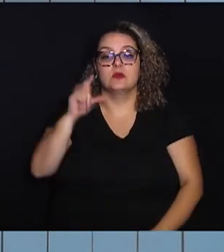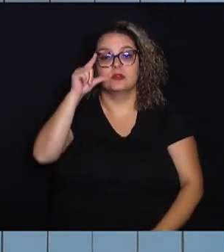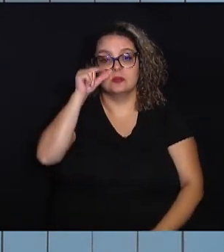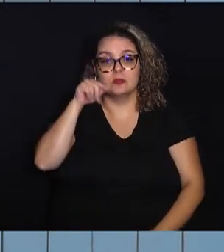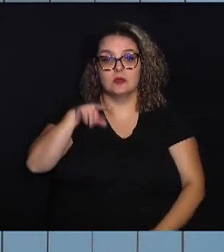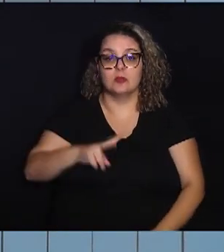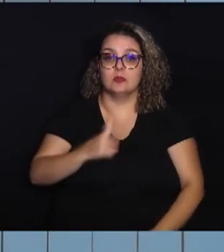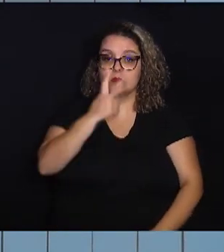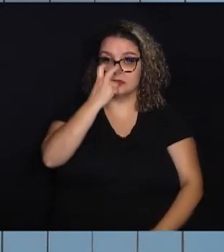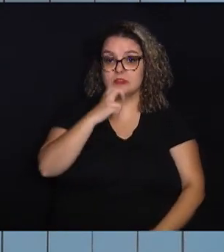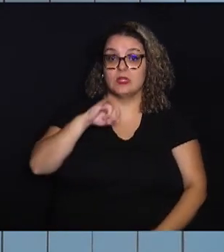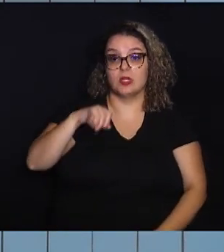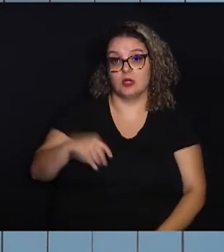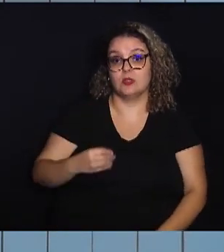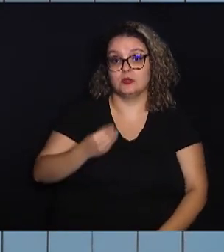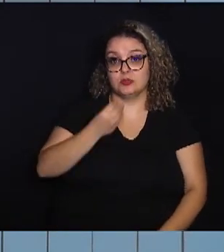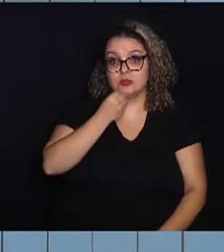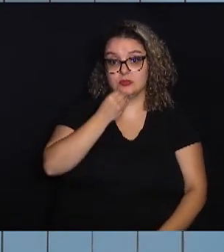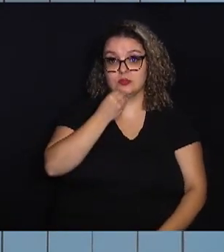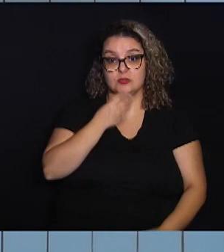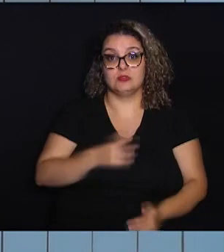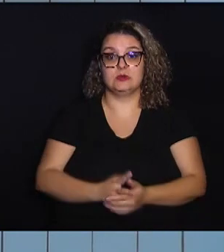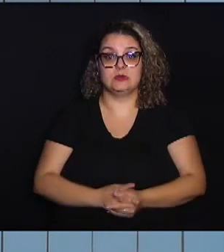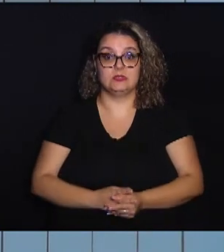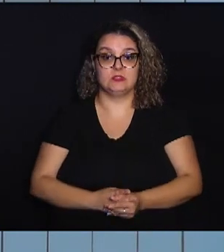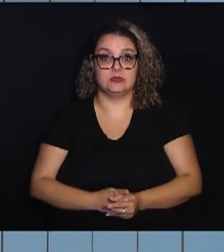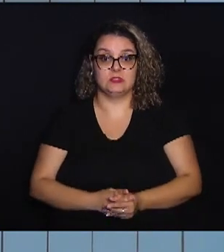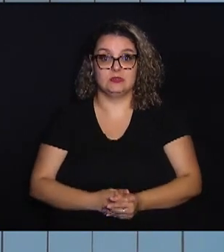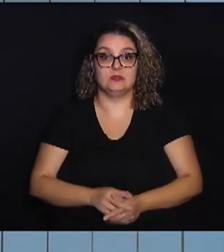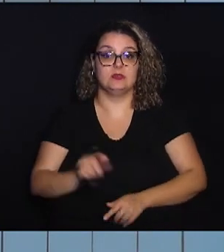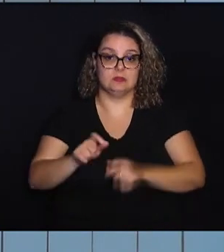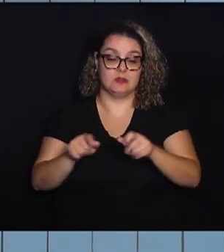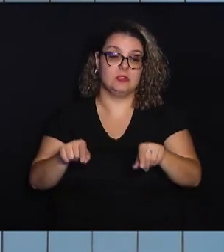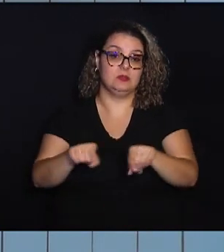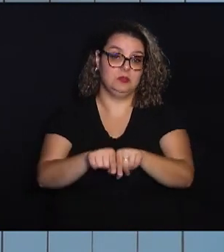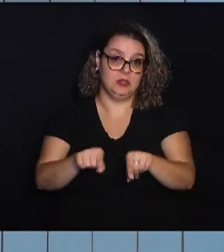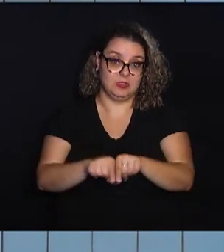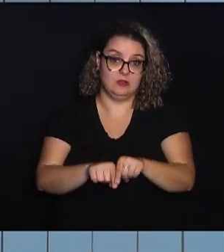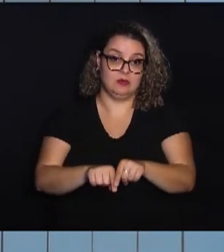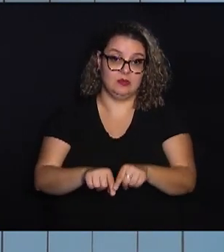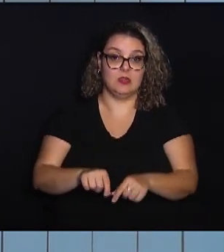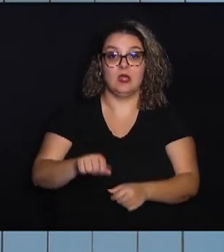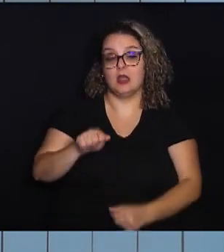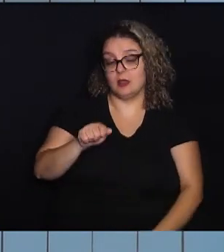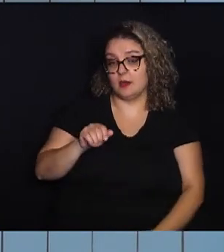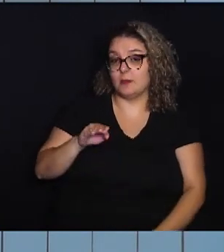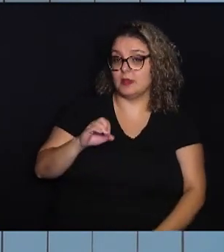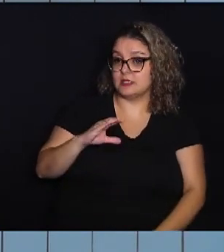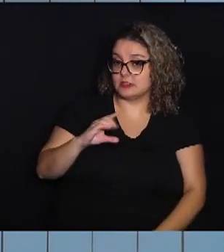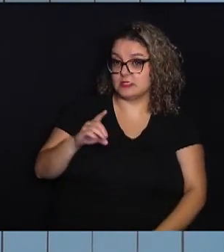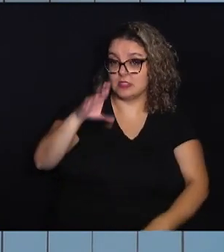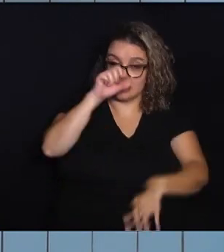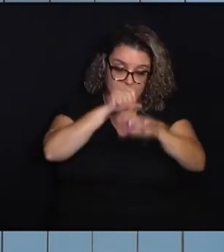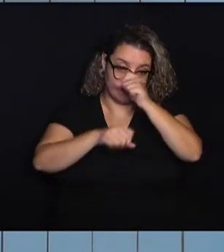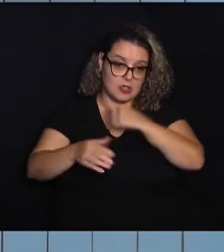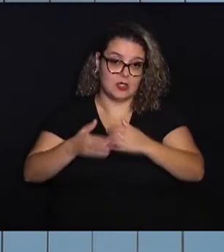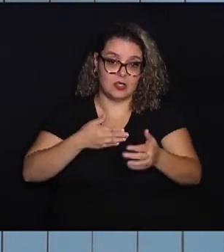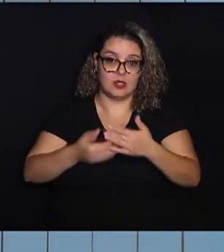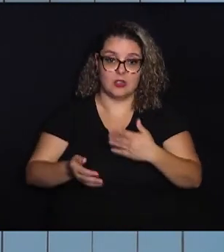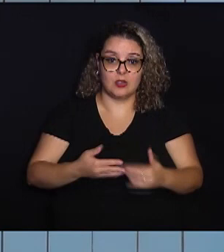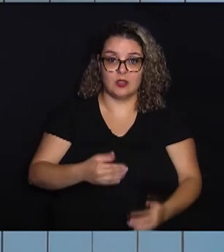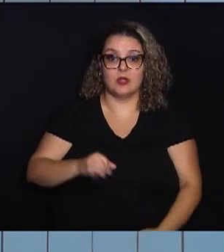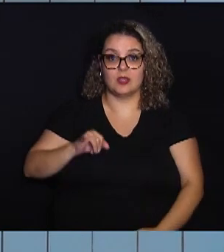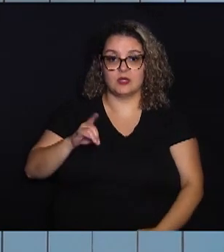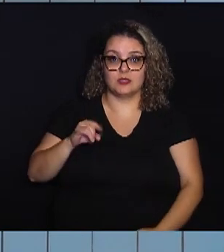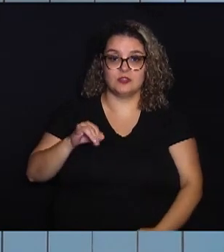a oportunidade que essas pessoas têm de também, né, serem alfabetizadas em qualquer idioma. E